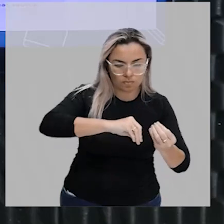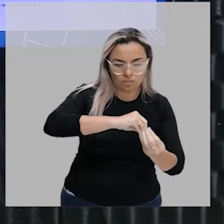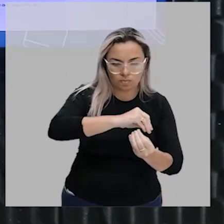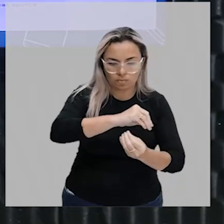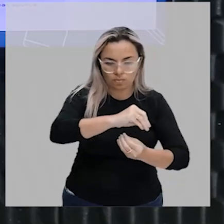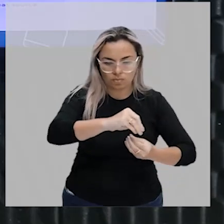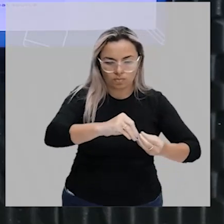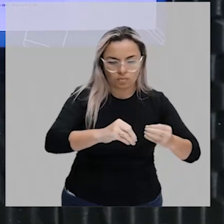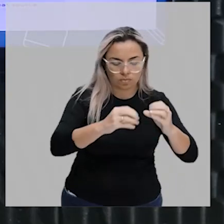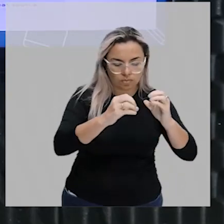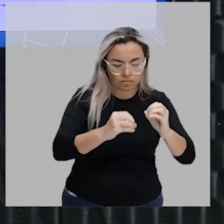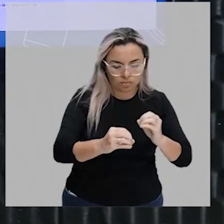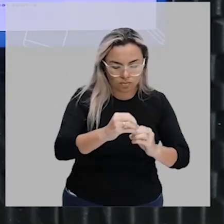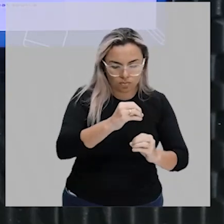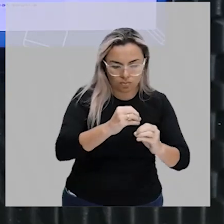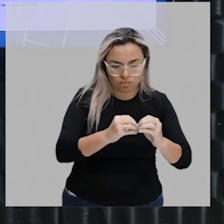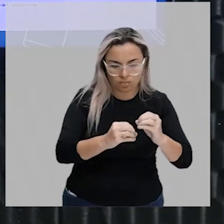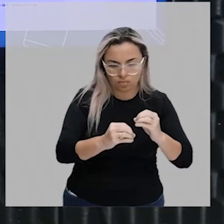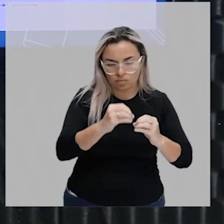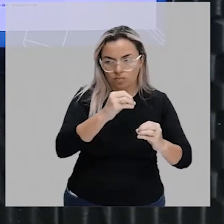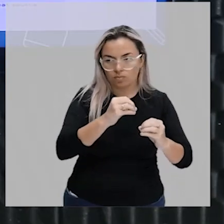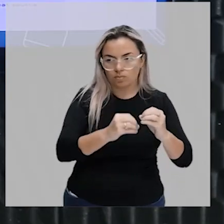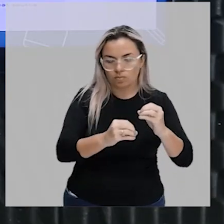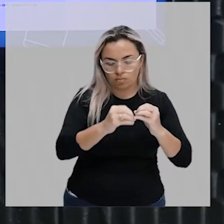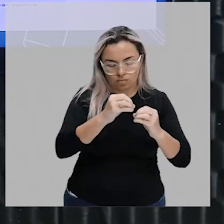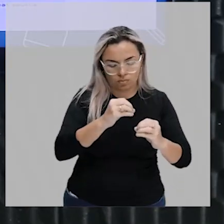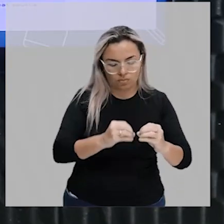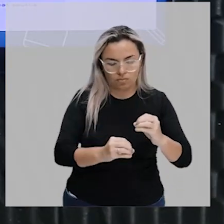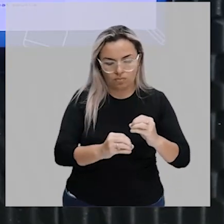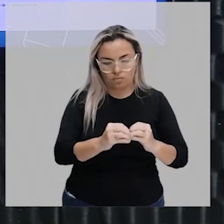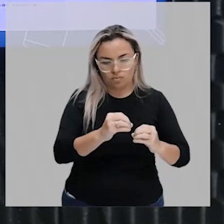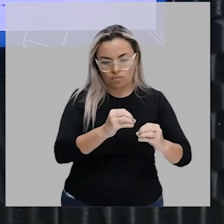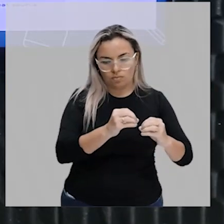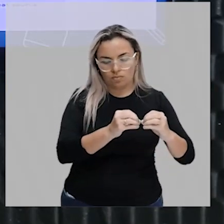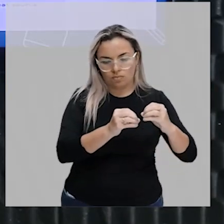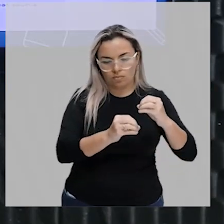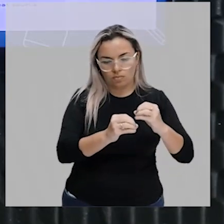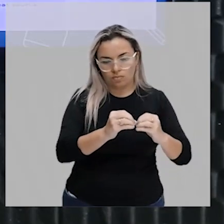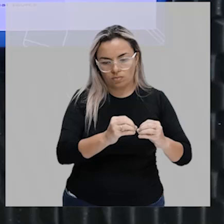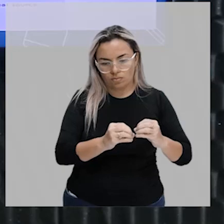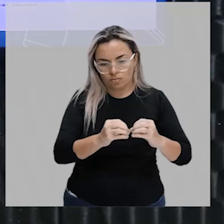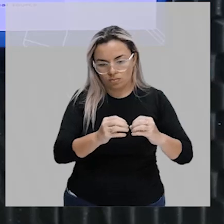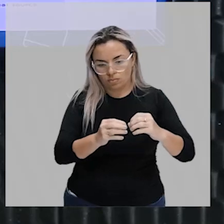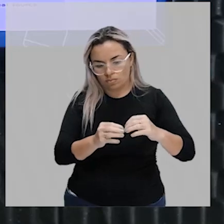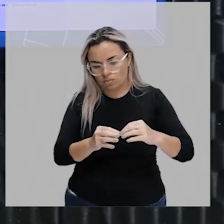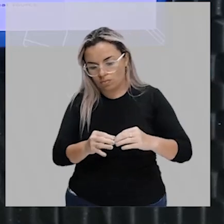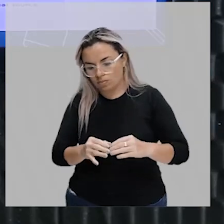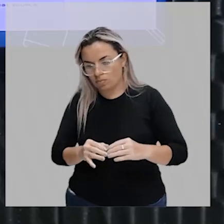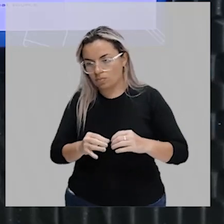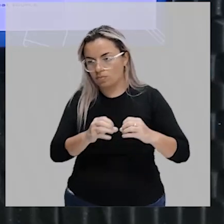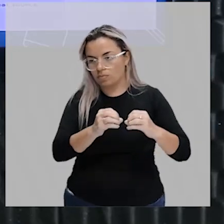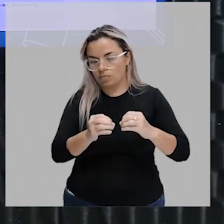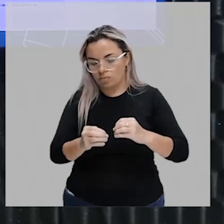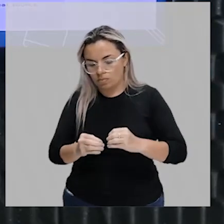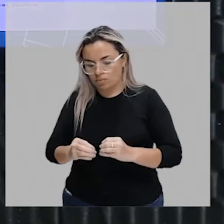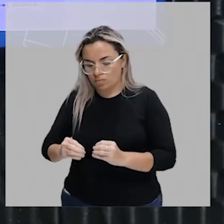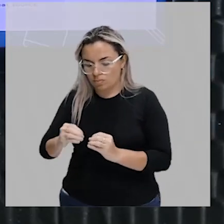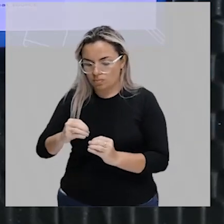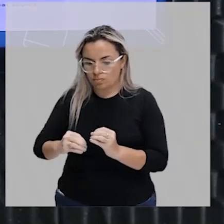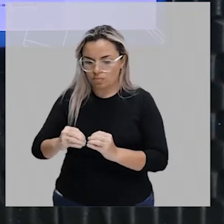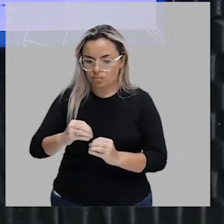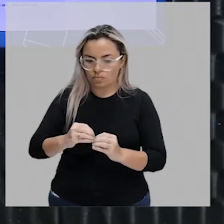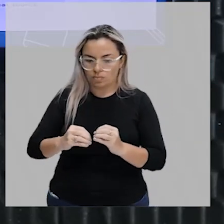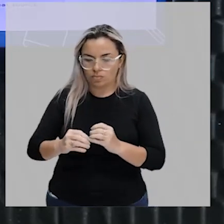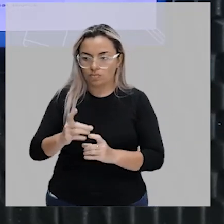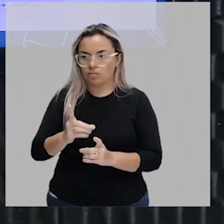aqui neste condensador. E esses componentes formados ficaram acumulados nessa região onde